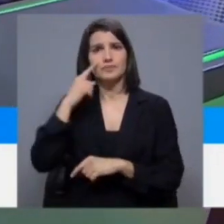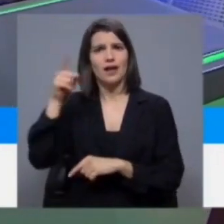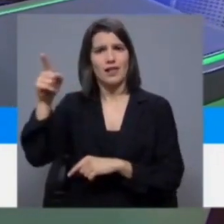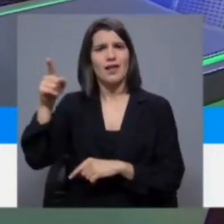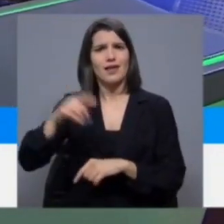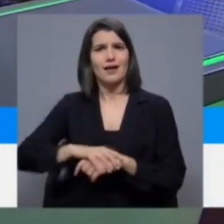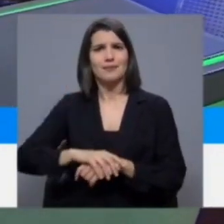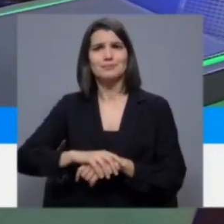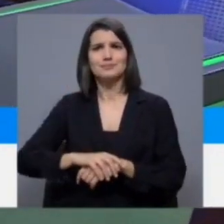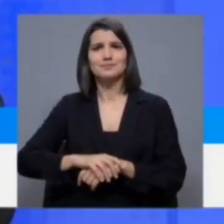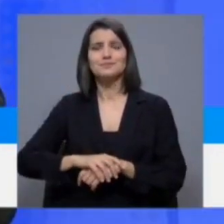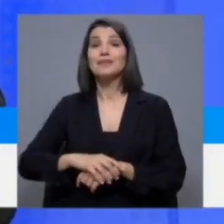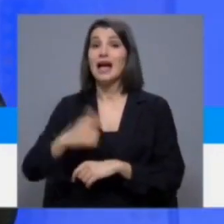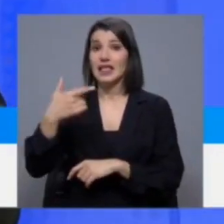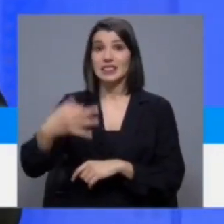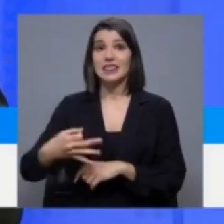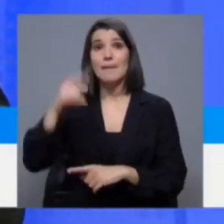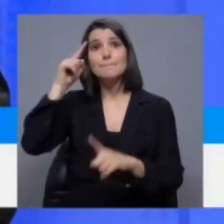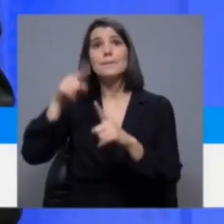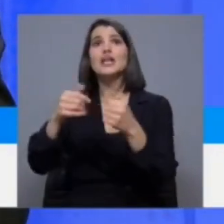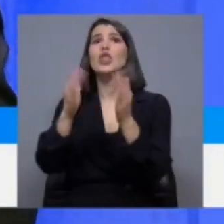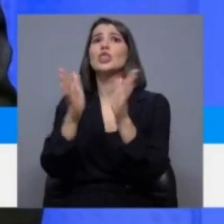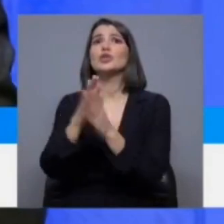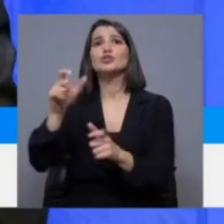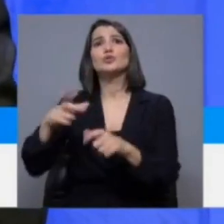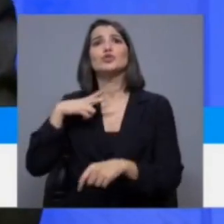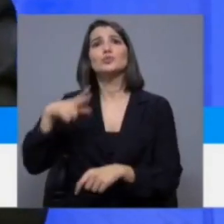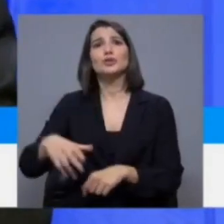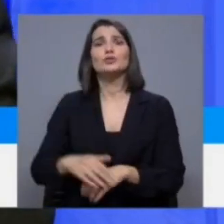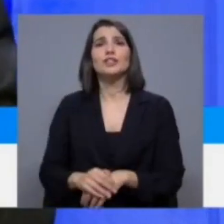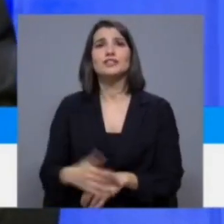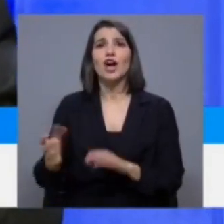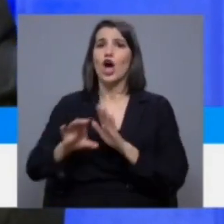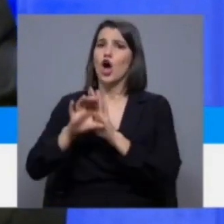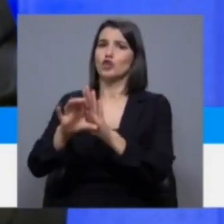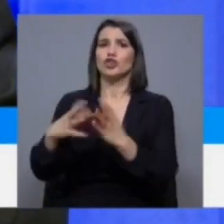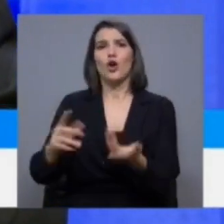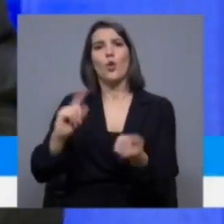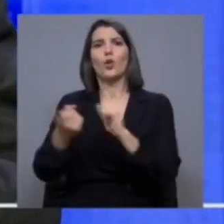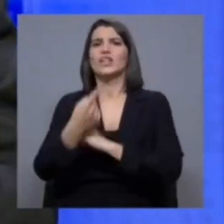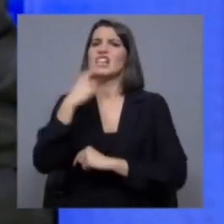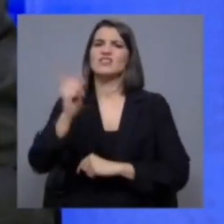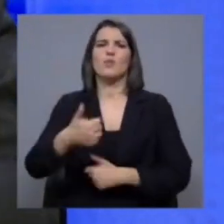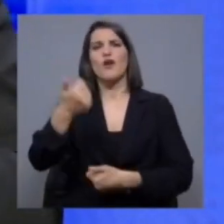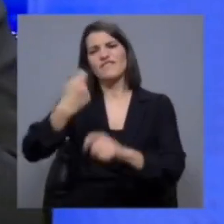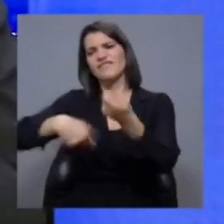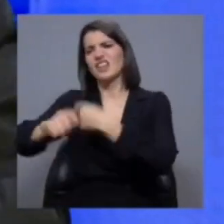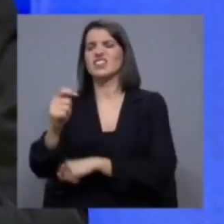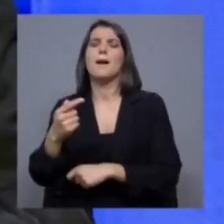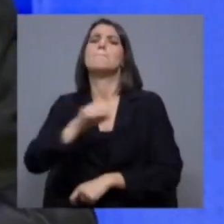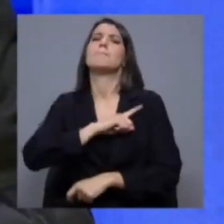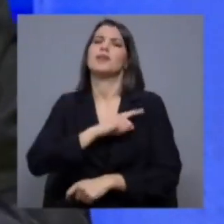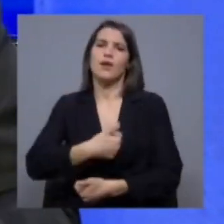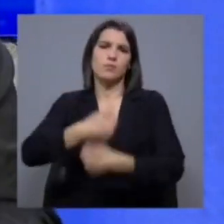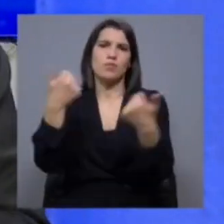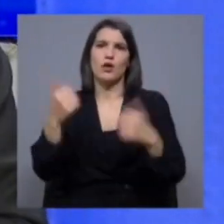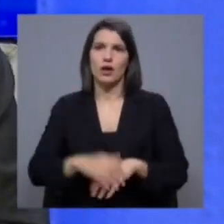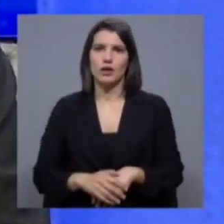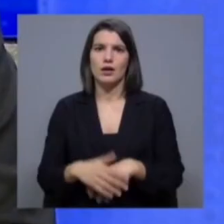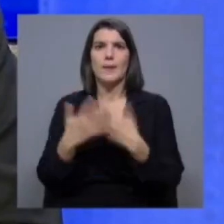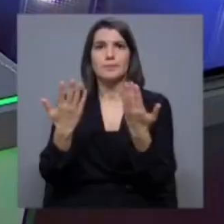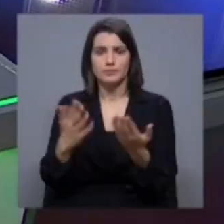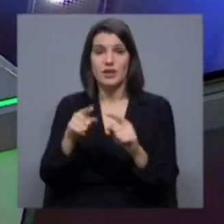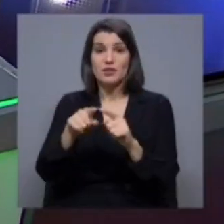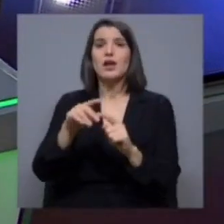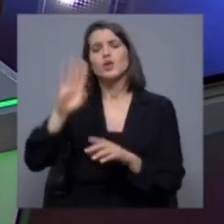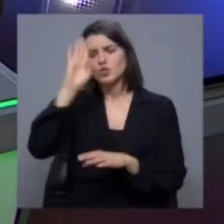aqui ou até para todos com esses agora ou chega a dizer não tem que privatizar a TAP não é mas a gente não vai voltar a galera o